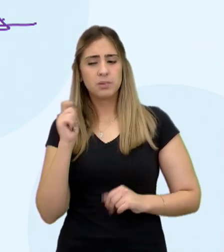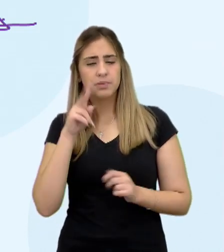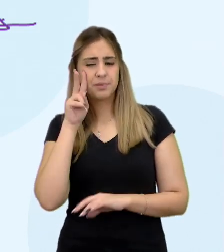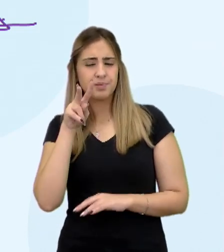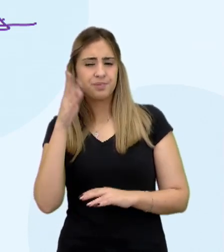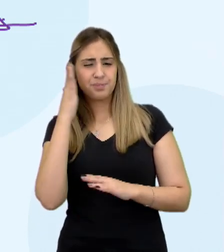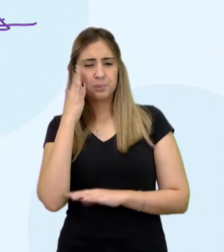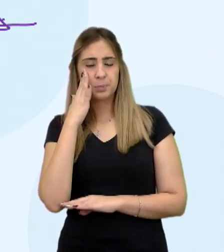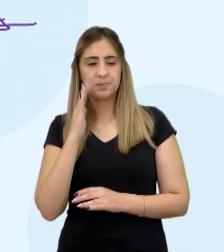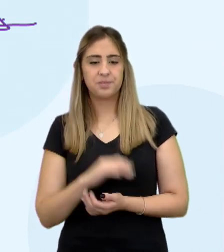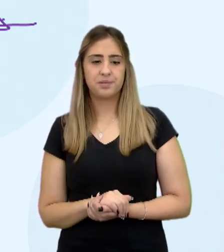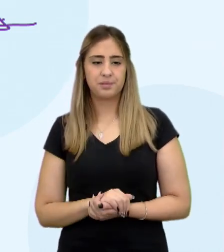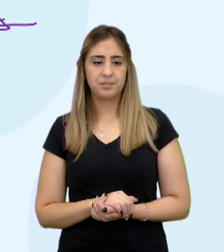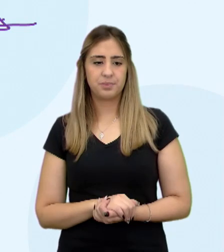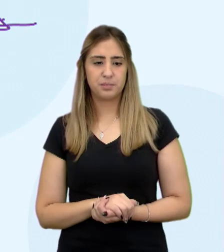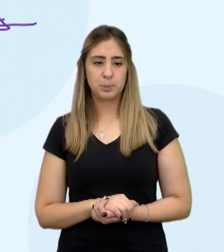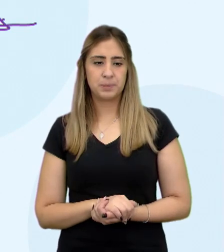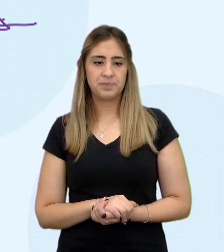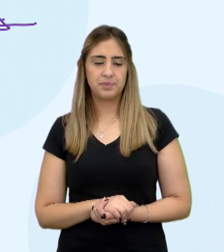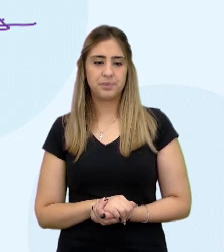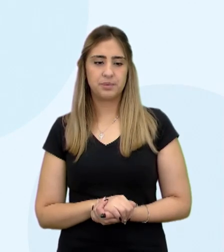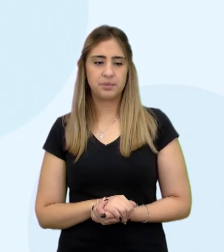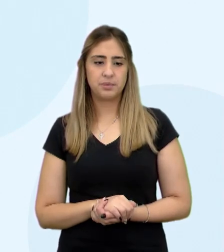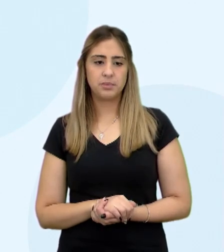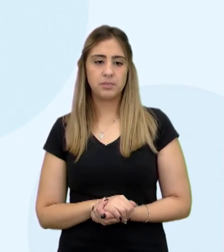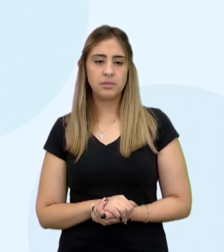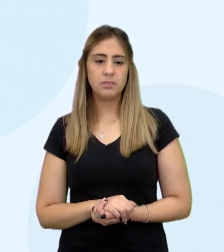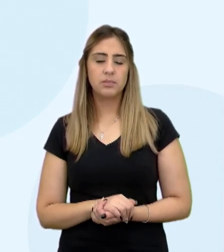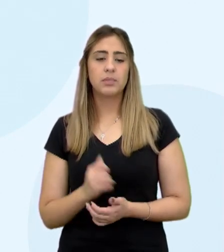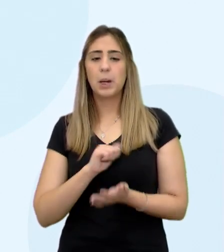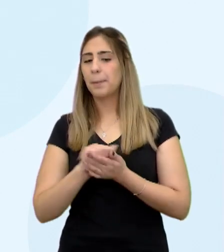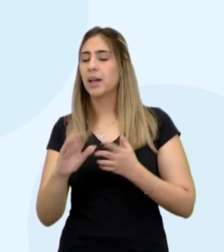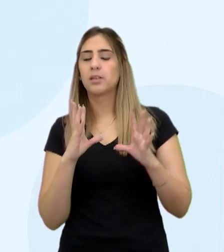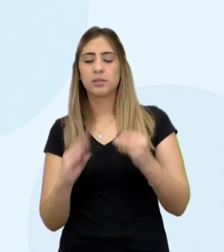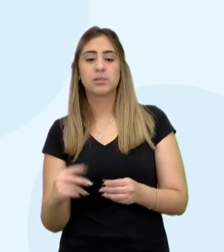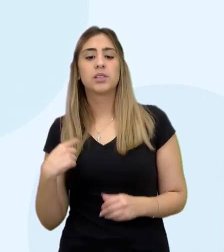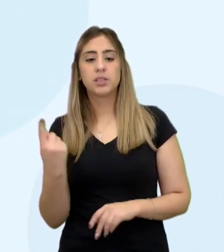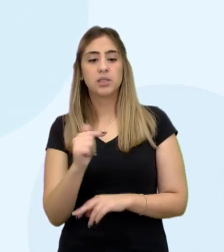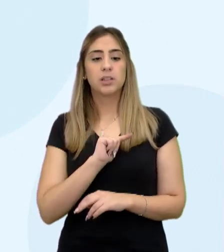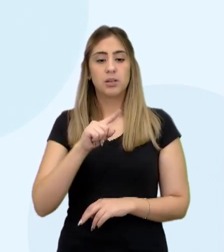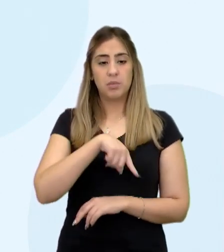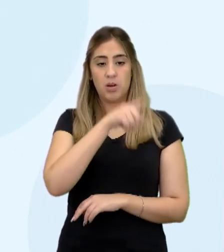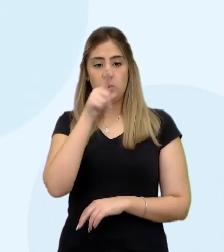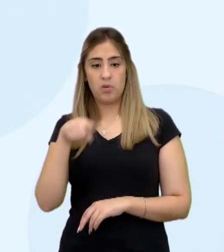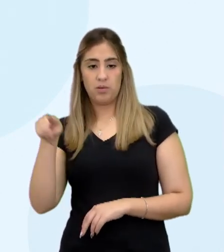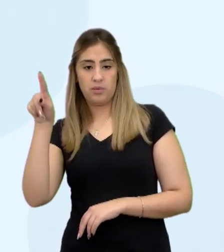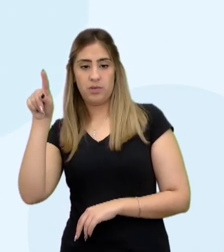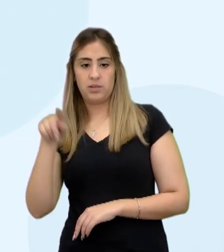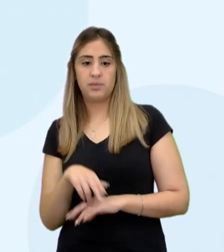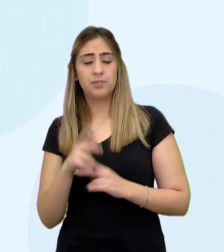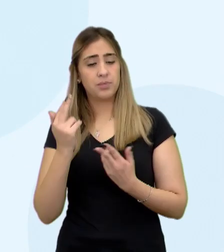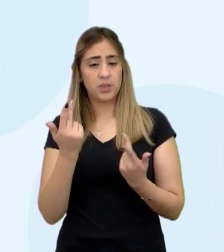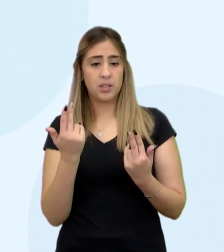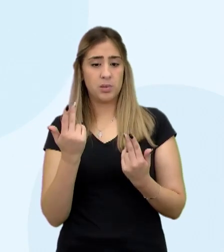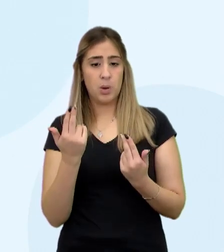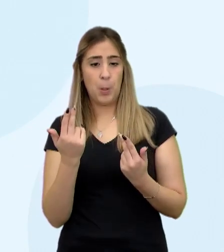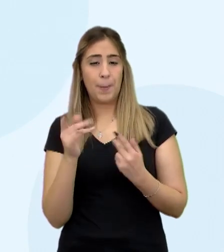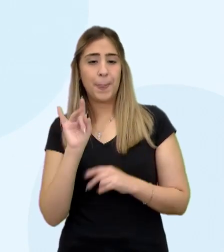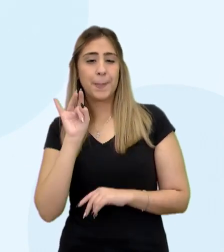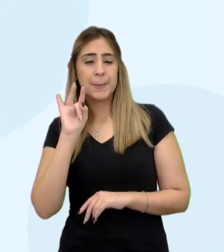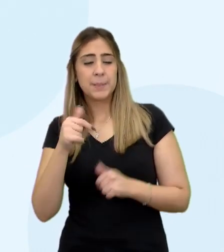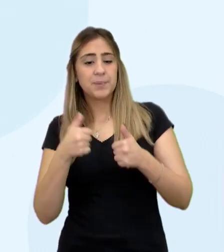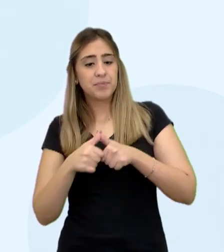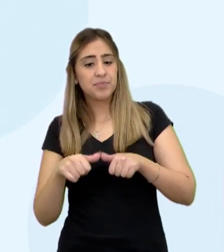eu entendi. Deixa eu apagar aqui para ficar mais visual. Apagar tudo. A gente vai ter uma curvinha aqui, ó, igualzinha, só que ela vai